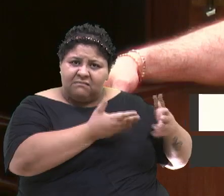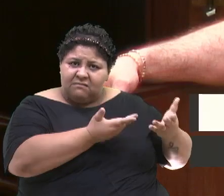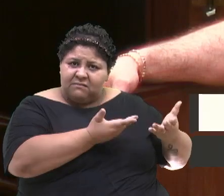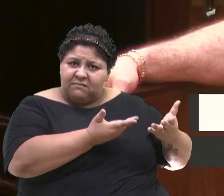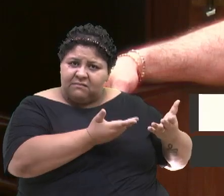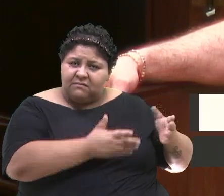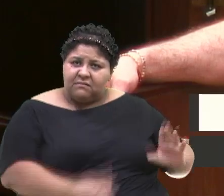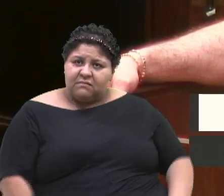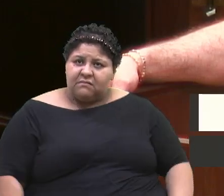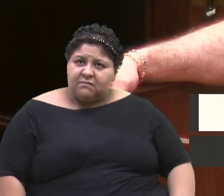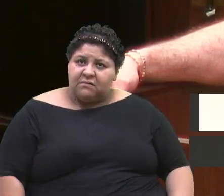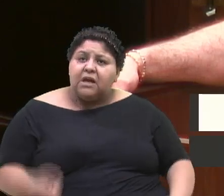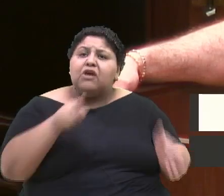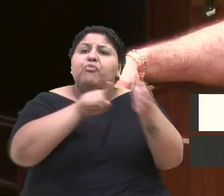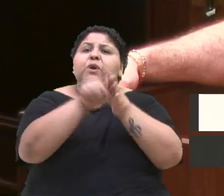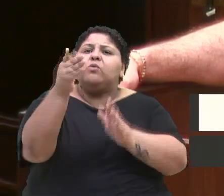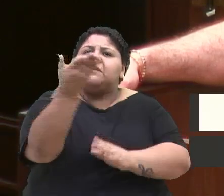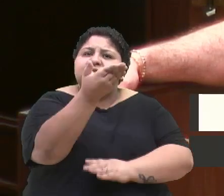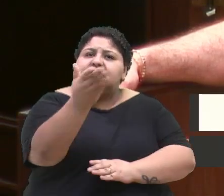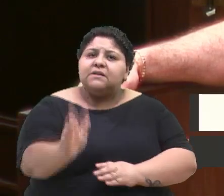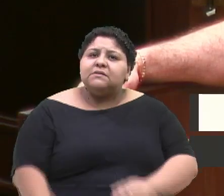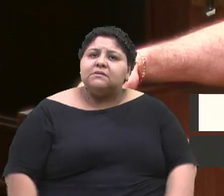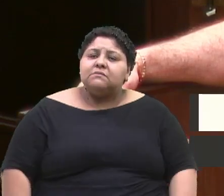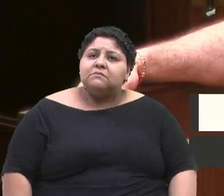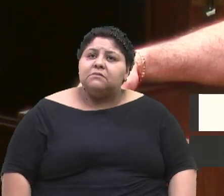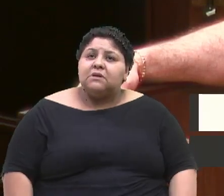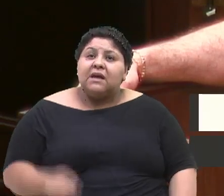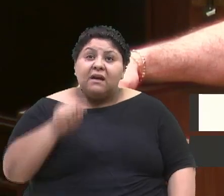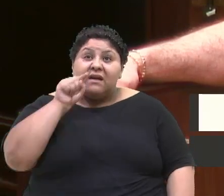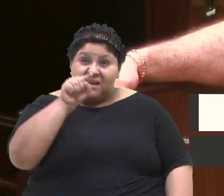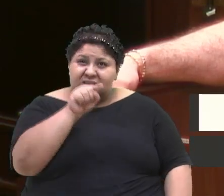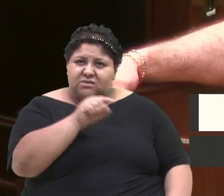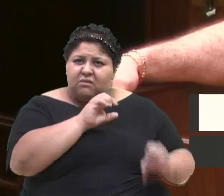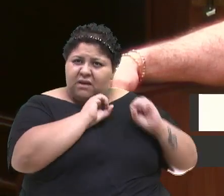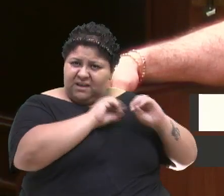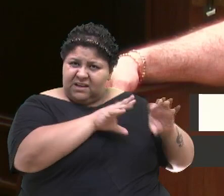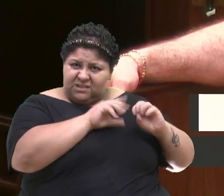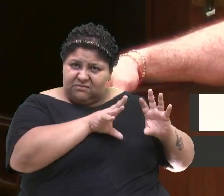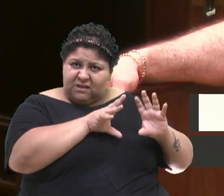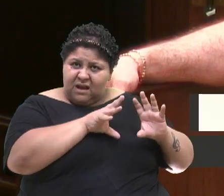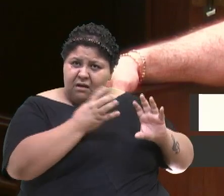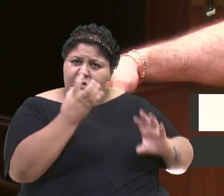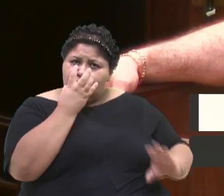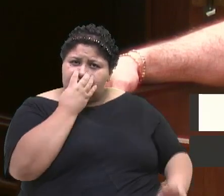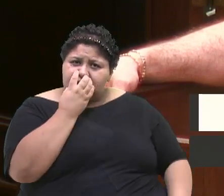Eu questiono a vocês. Isso é educar o bichinho?